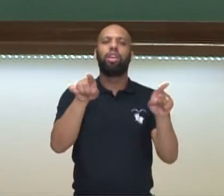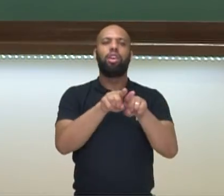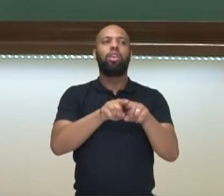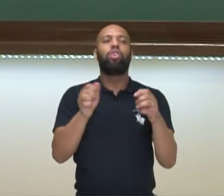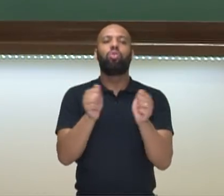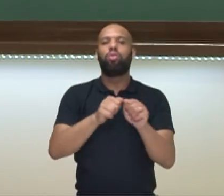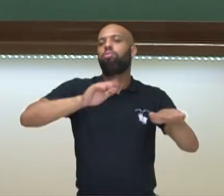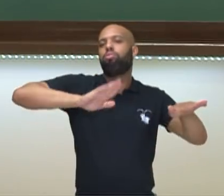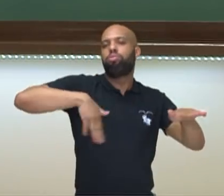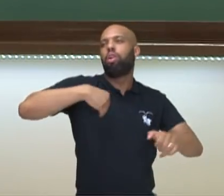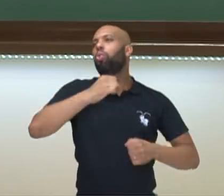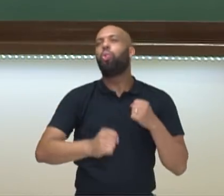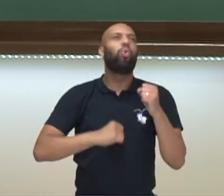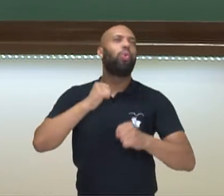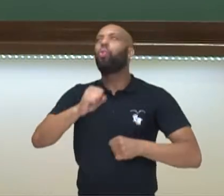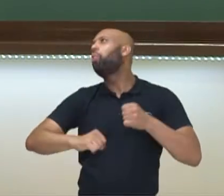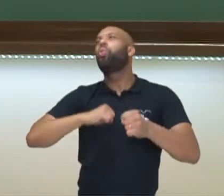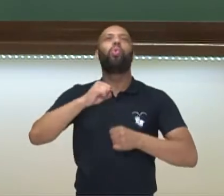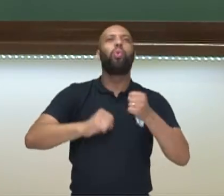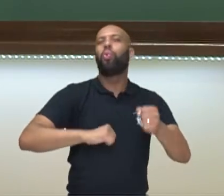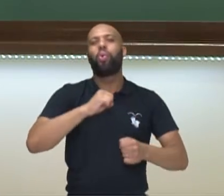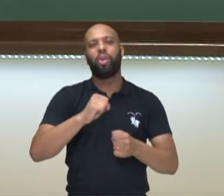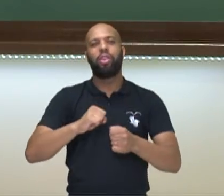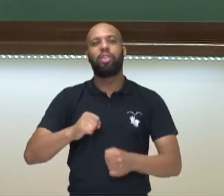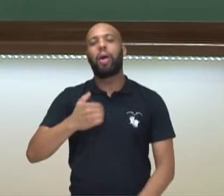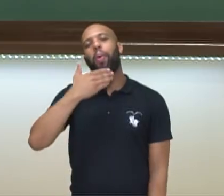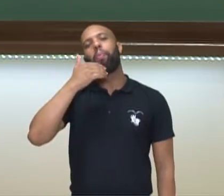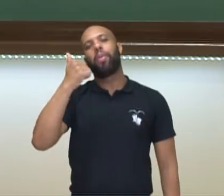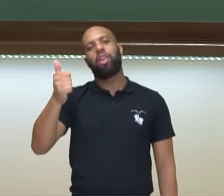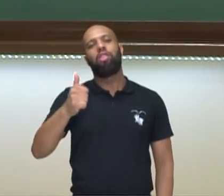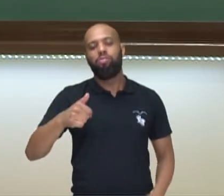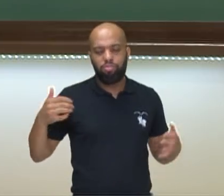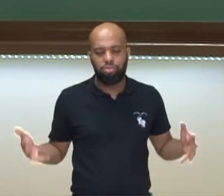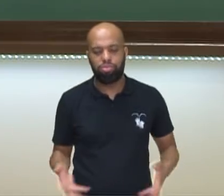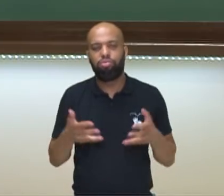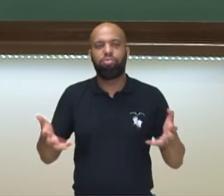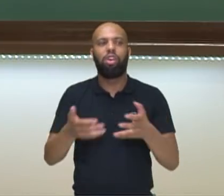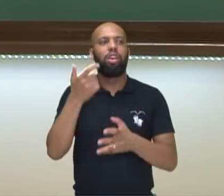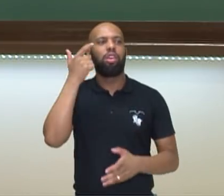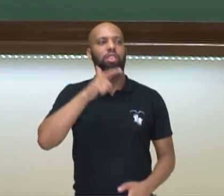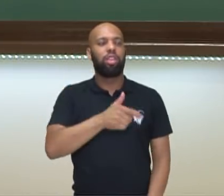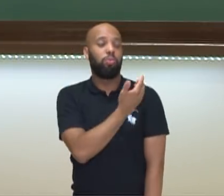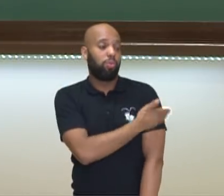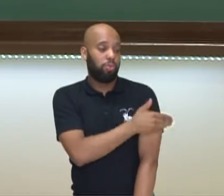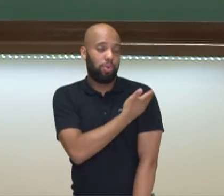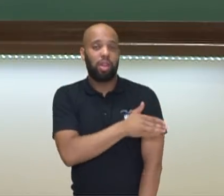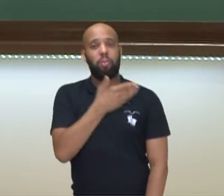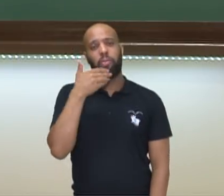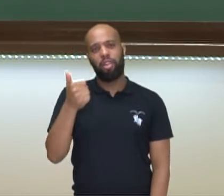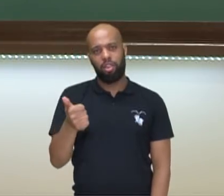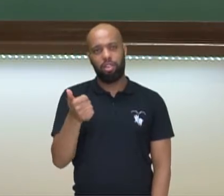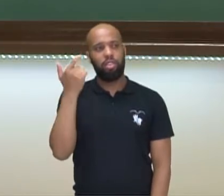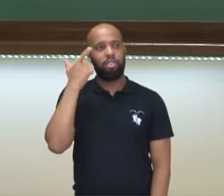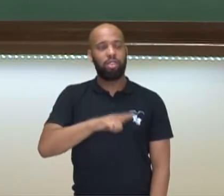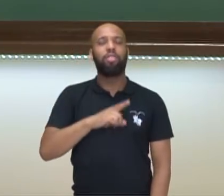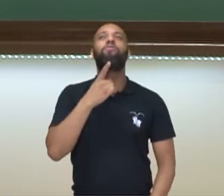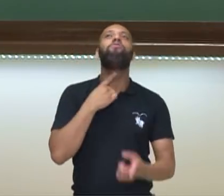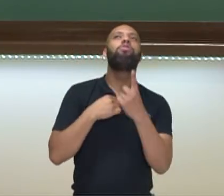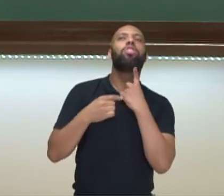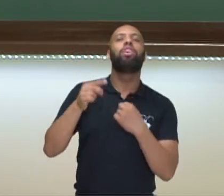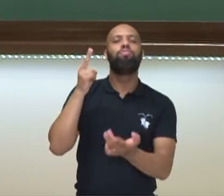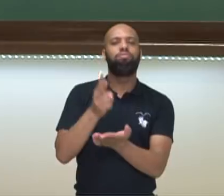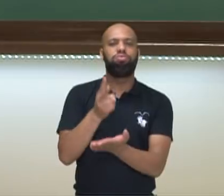junto à praia, só isso já é um estímulo para o treino, né? Ele acaba tendo